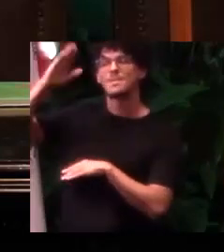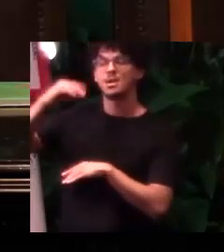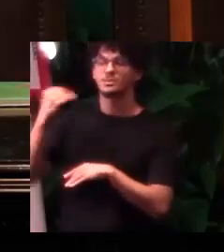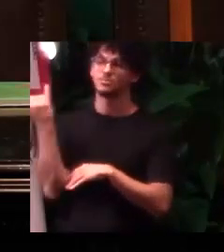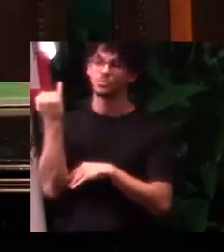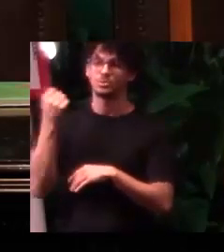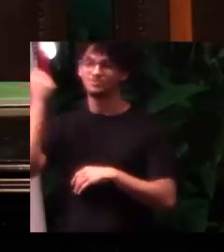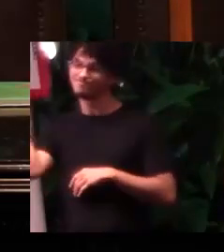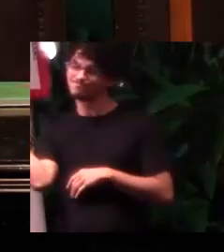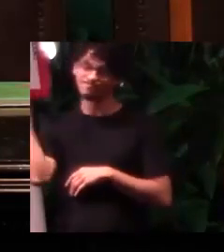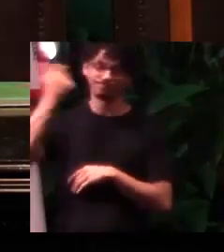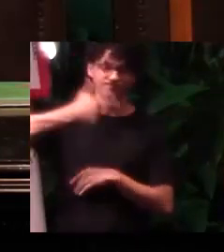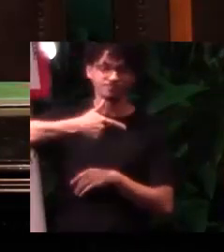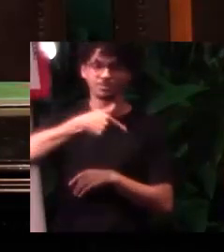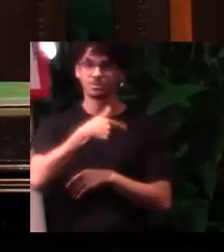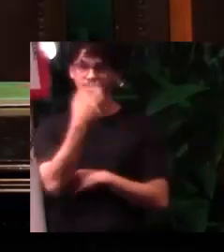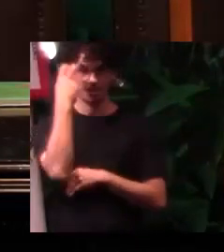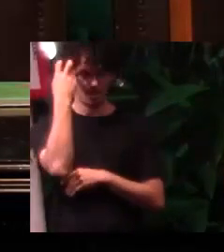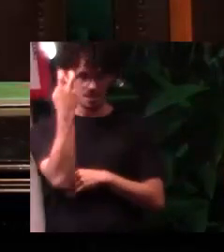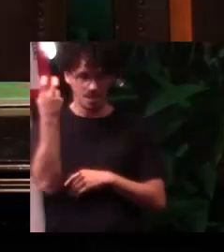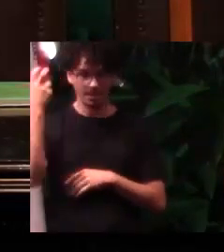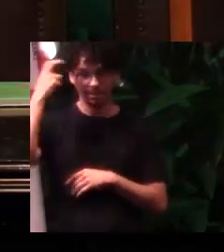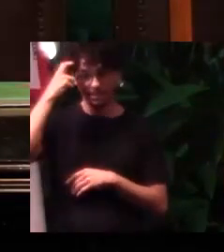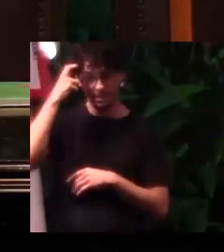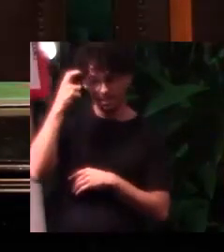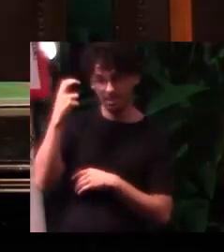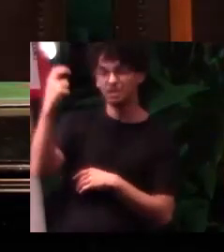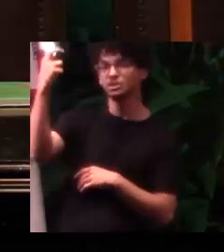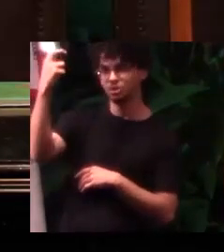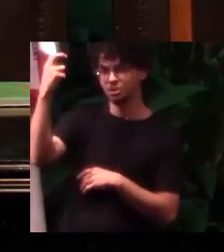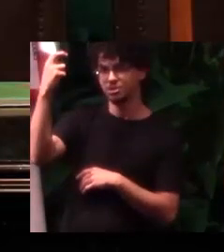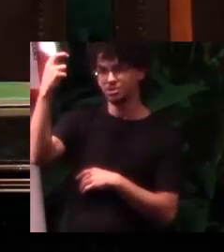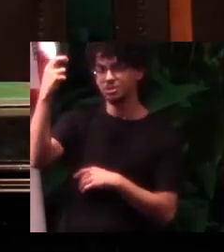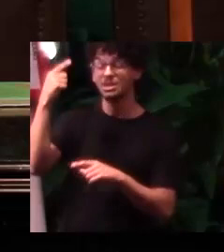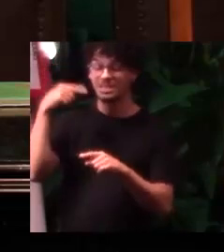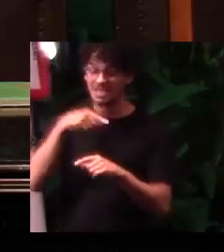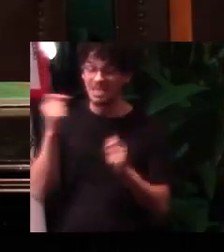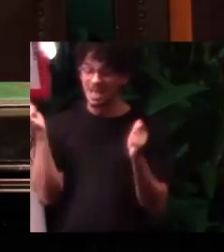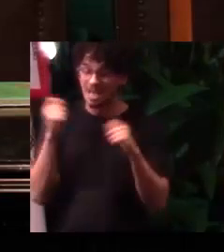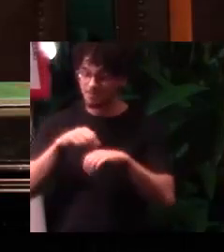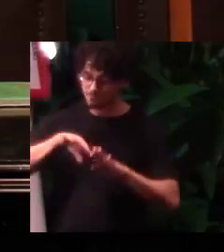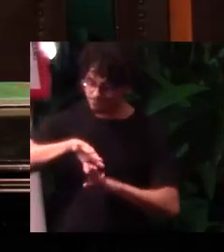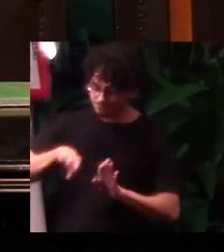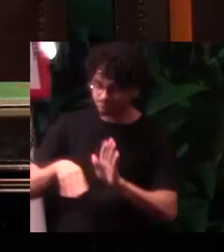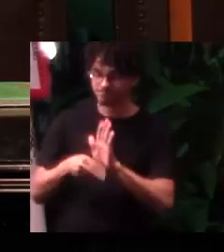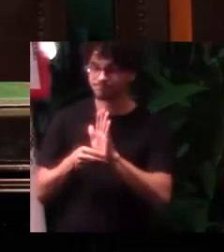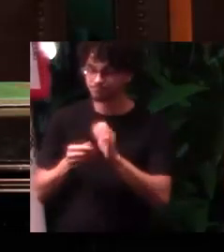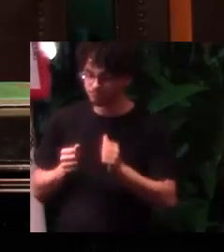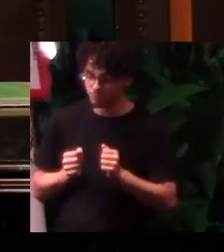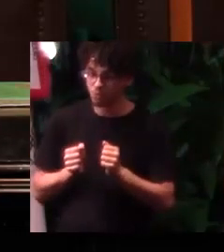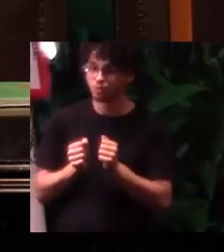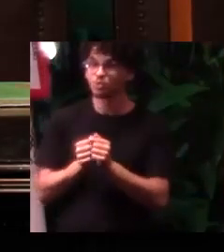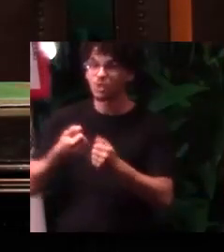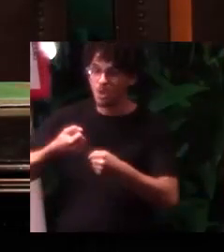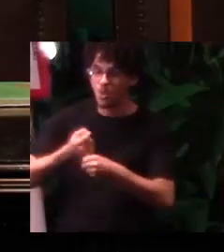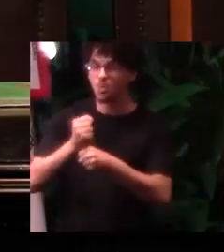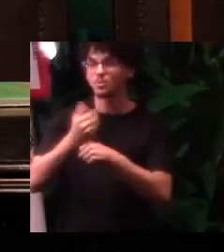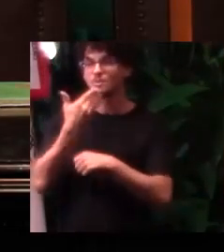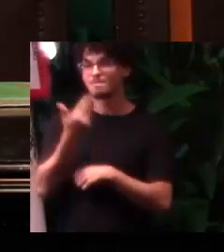e dá uma contribuição efetiva ao conhecimento científico, à descoberta